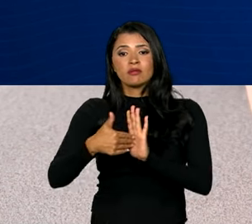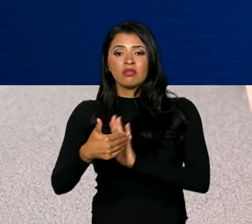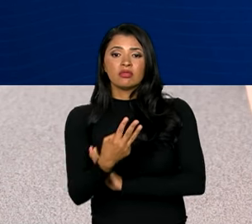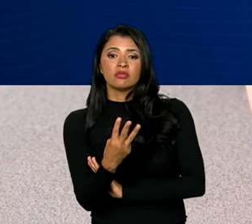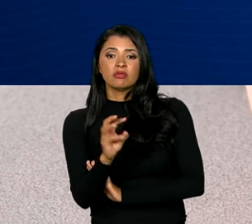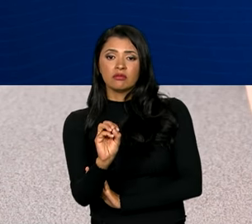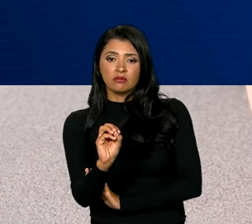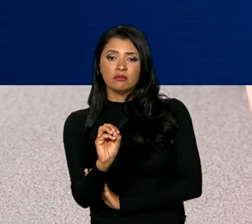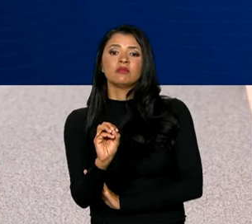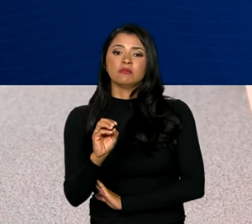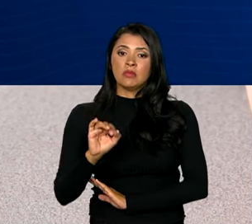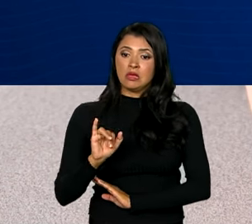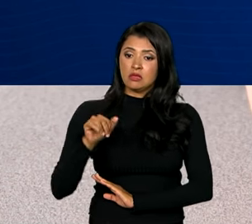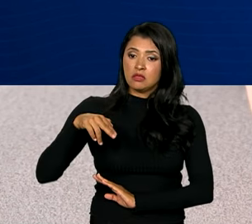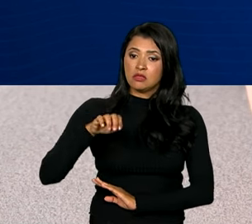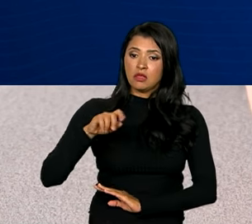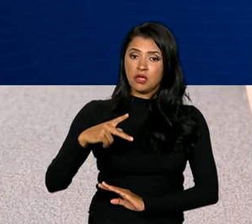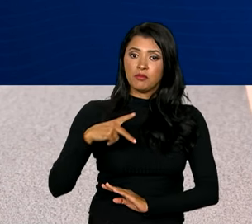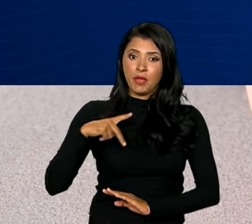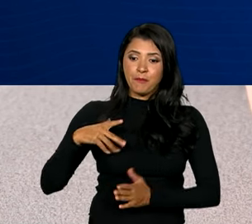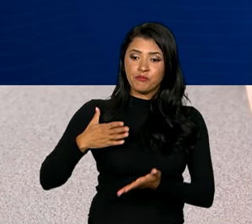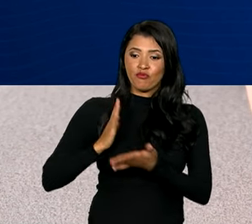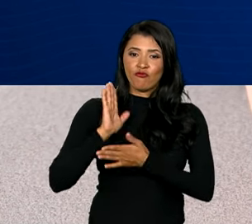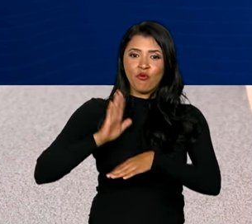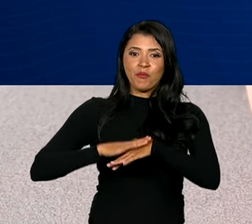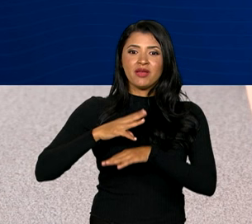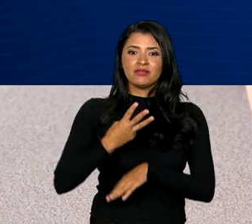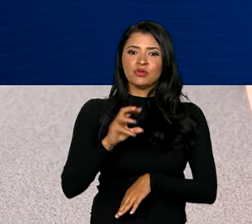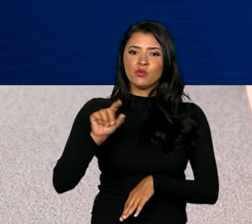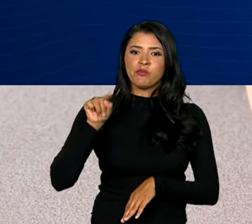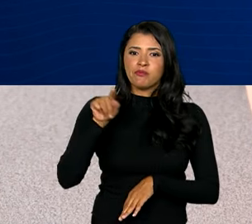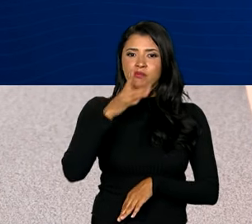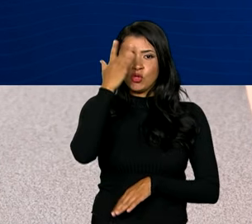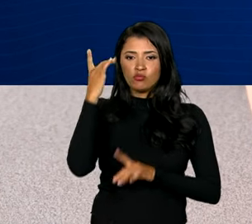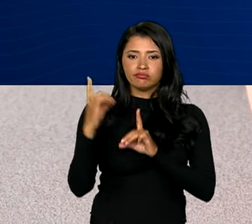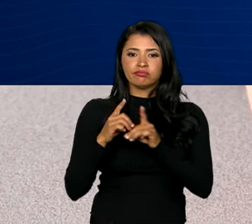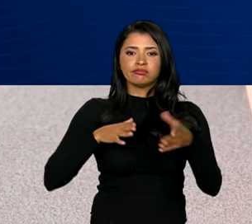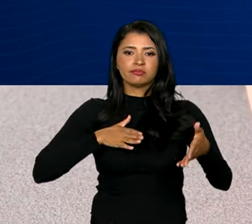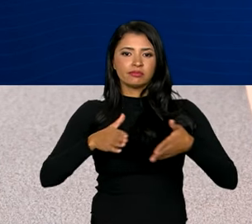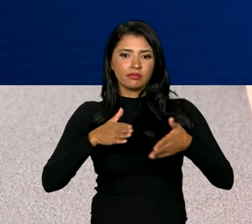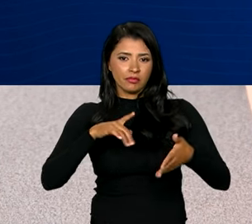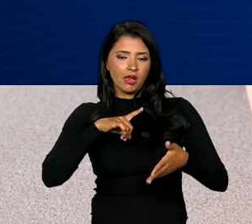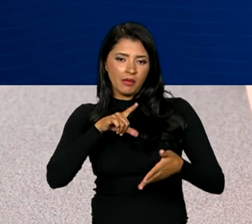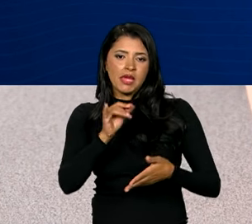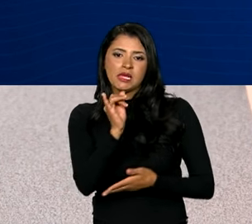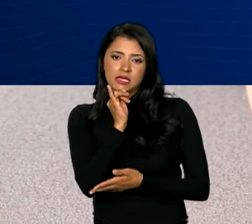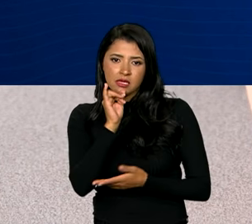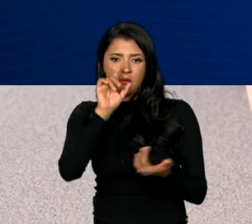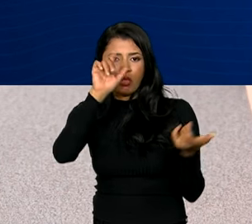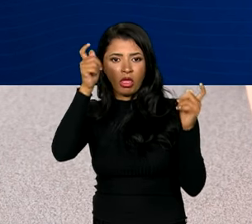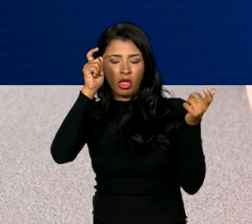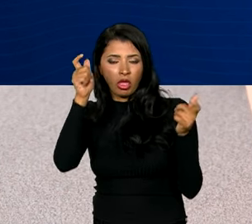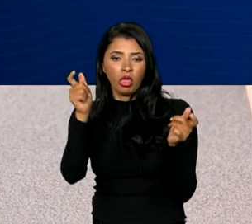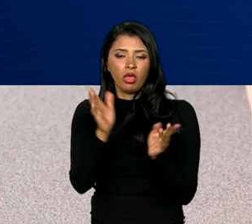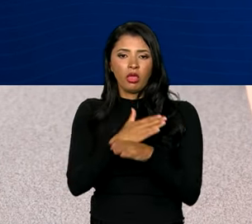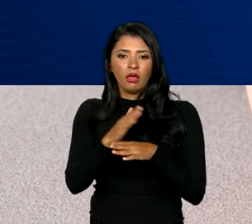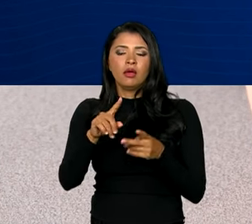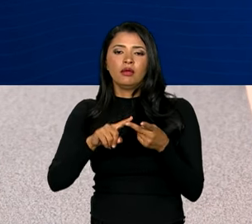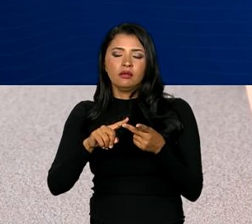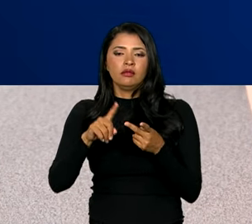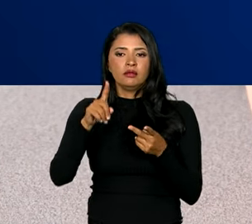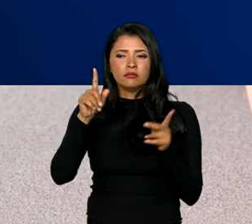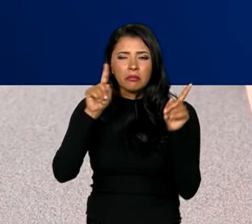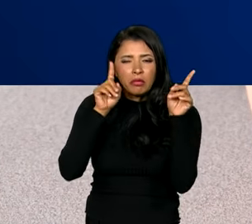o Inep aprovou mais de 38.000 solicitações de atendimento especializado como déficit de atenção e baixa